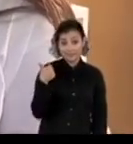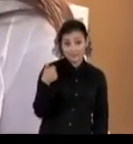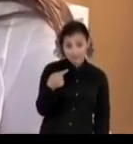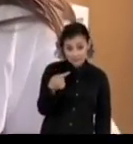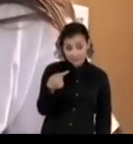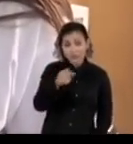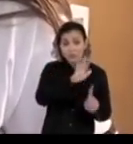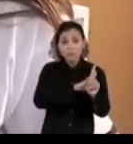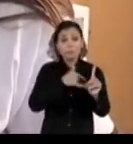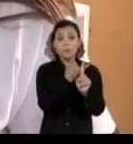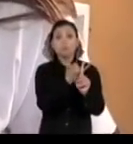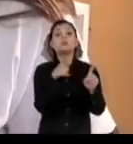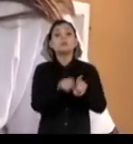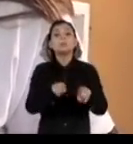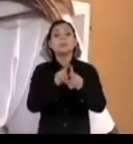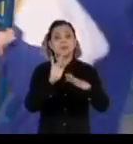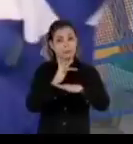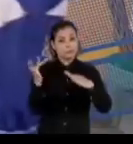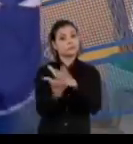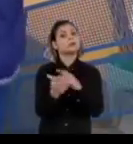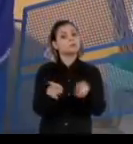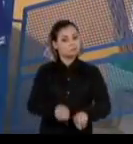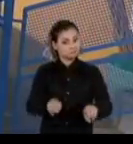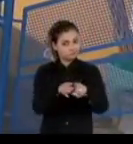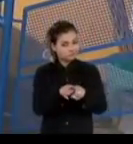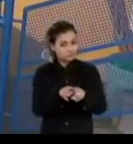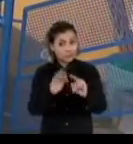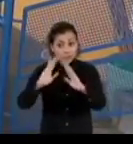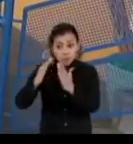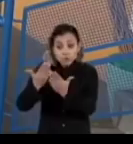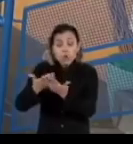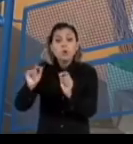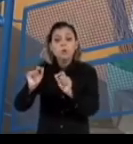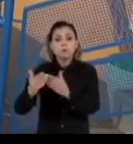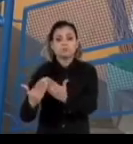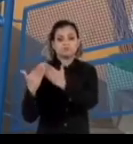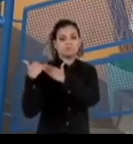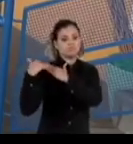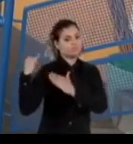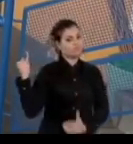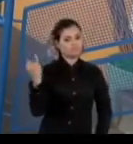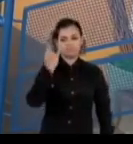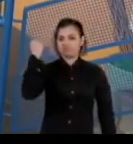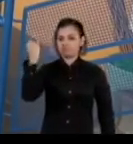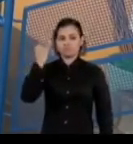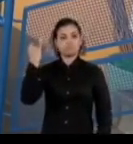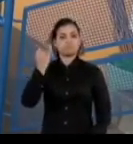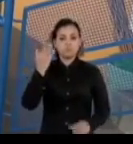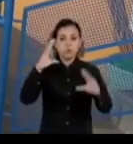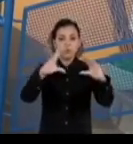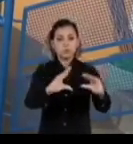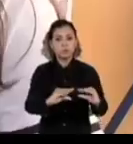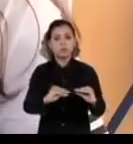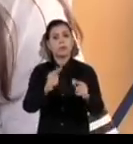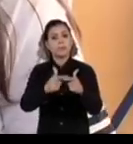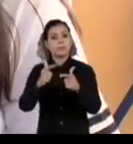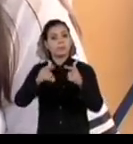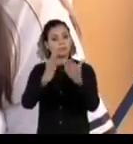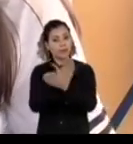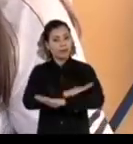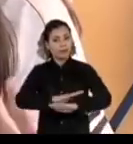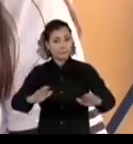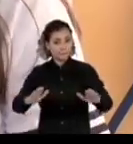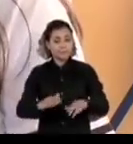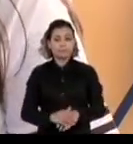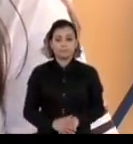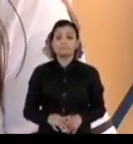que o bullying acontece também nas redes sociais e a escola tem papel fundamental para tentar amenizar o problema. Acabam